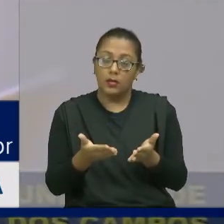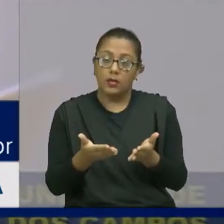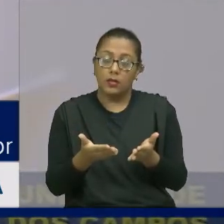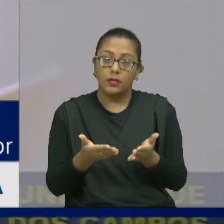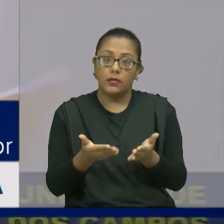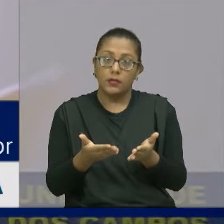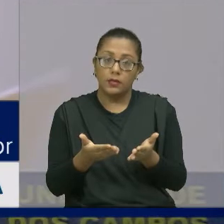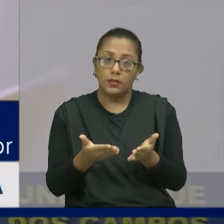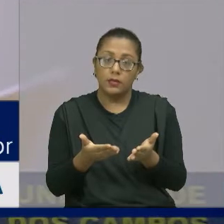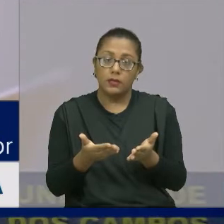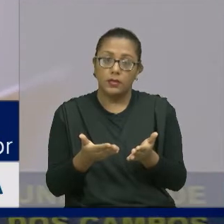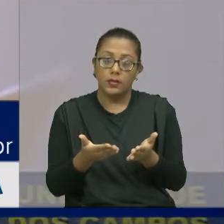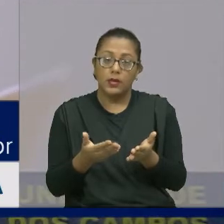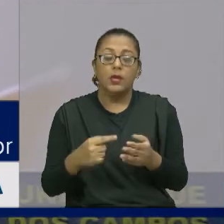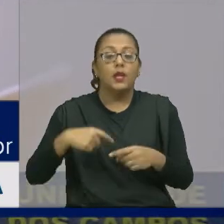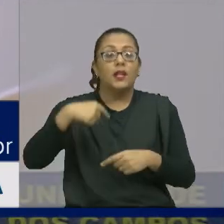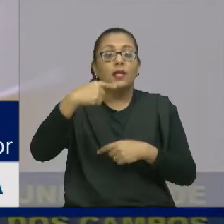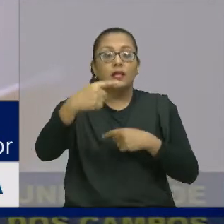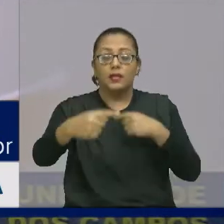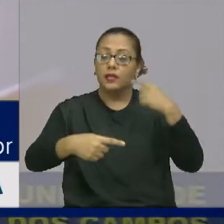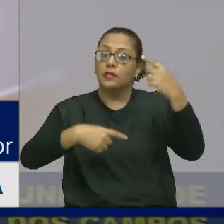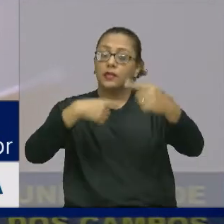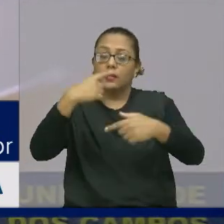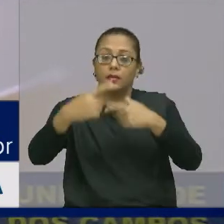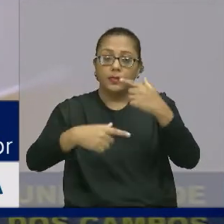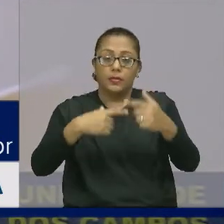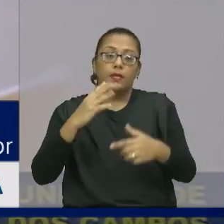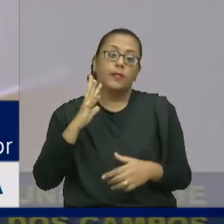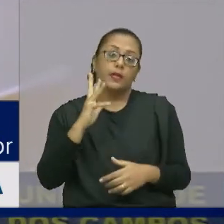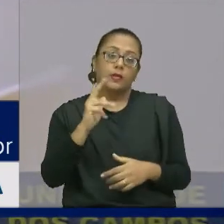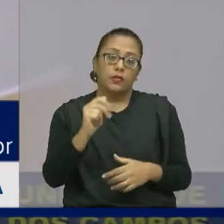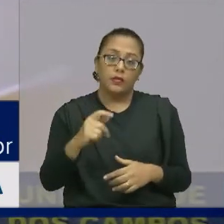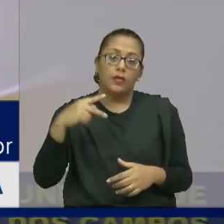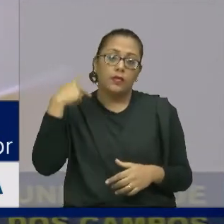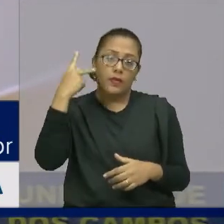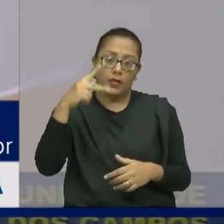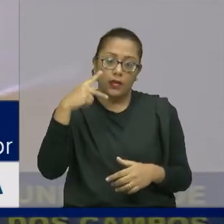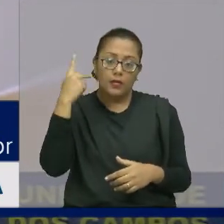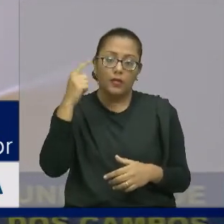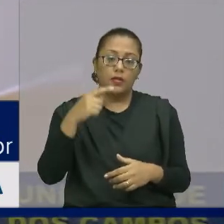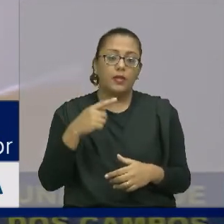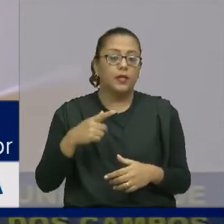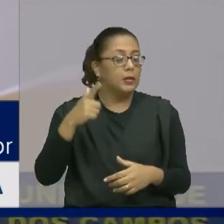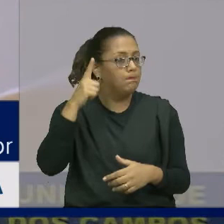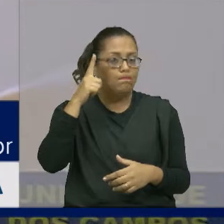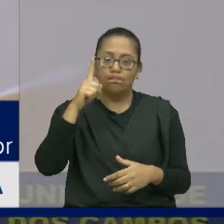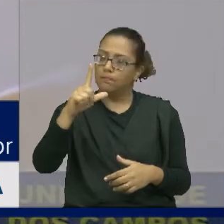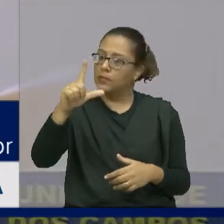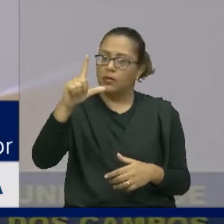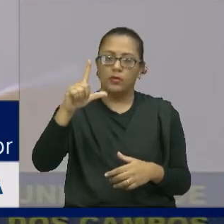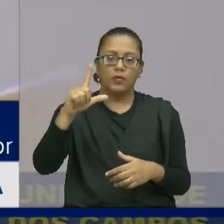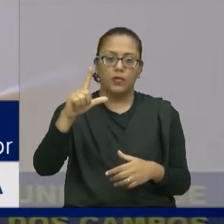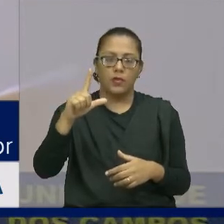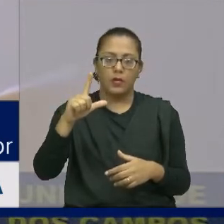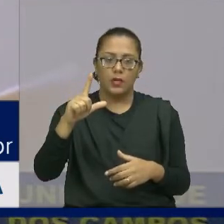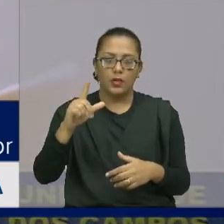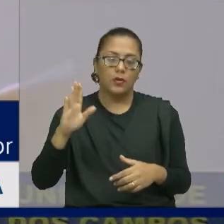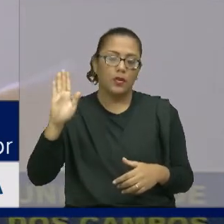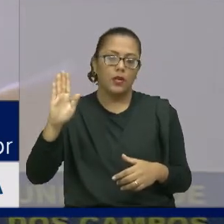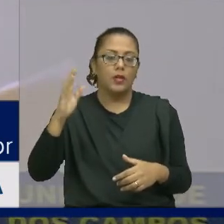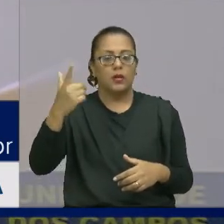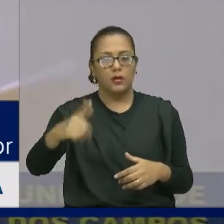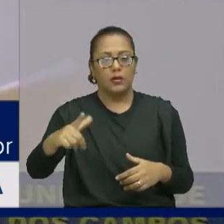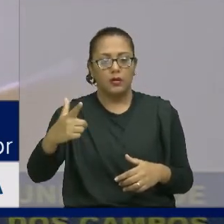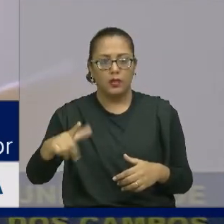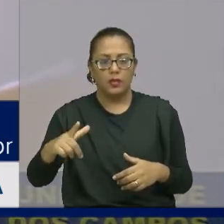cada vereador se manifestar à vontade. E também, né, para aqueles que quiserem comentar um pouco, acho legal, bacana, porque isso